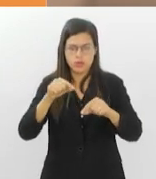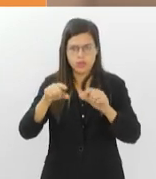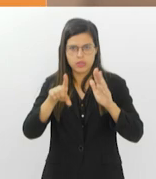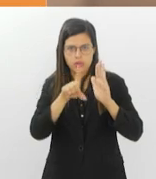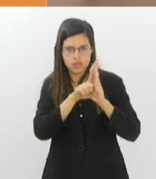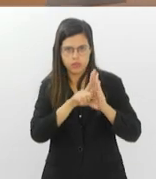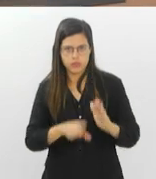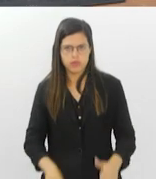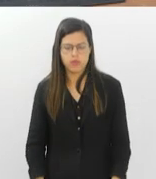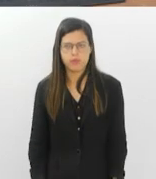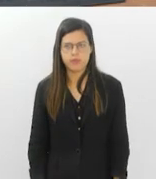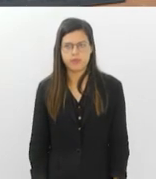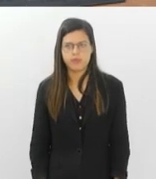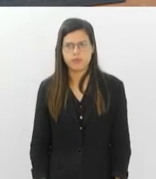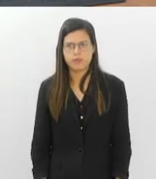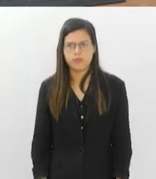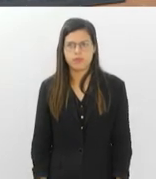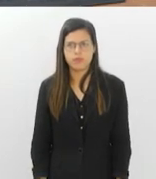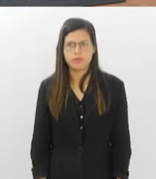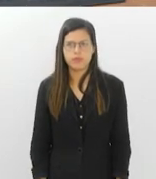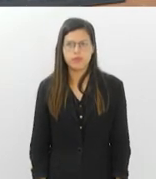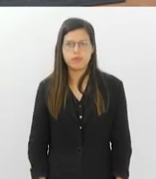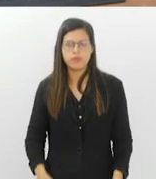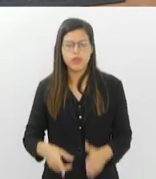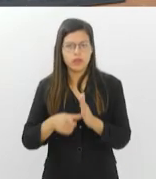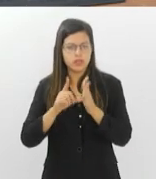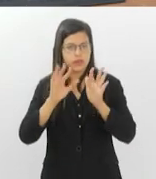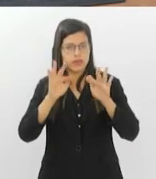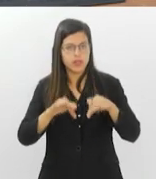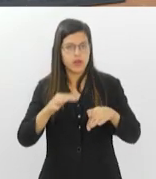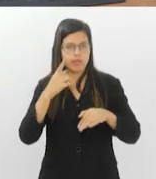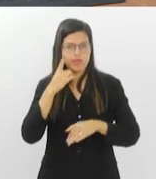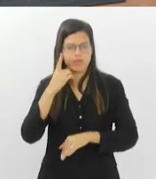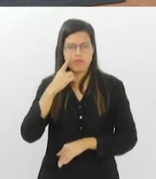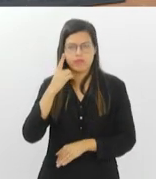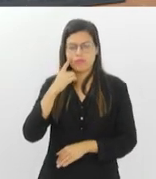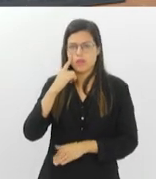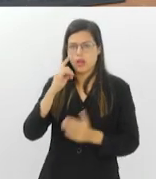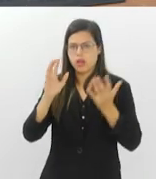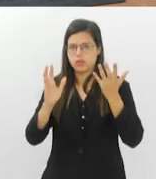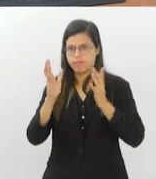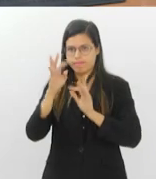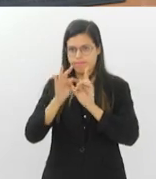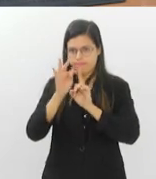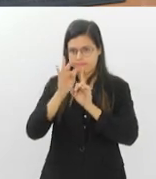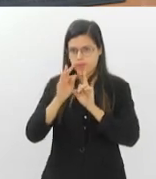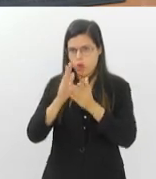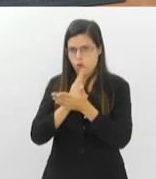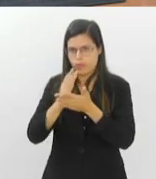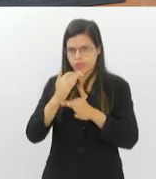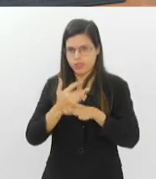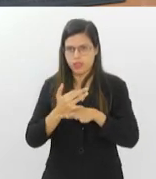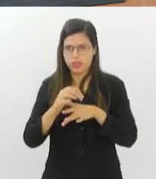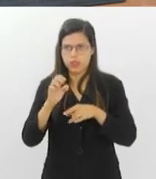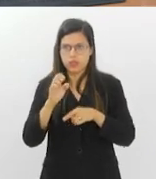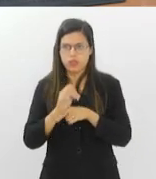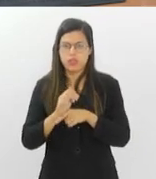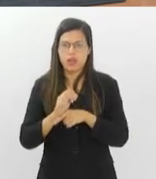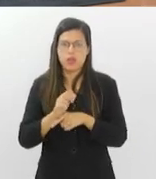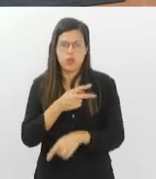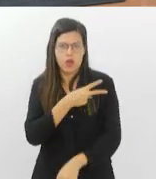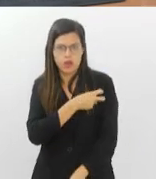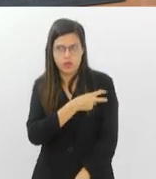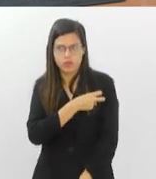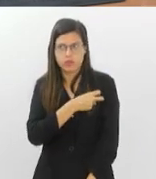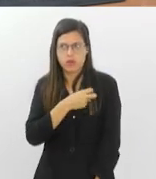legislação. E antes de encerrar, vamos dar uma olhada no tempo em algumas cidades do estado. Aqui na tela,